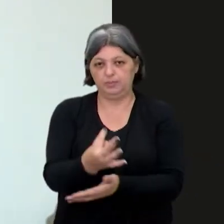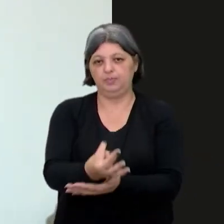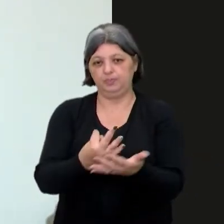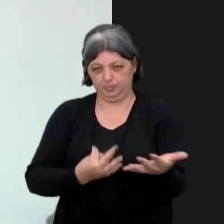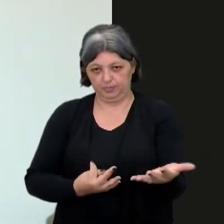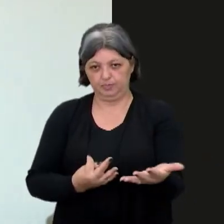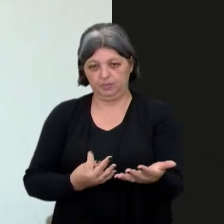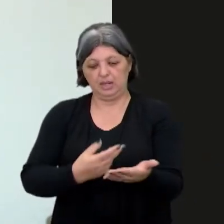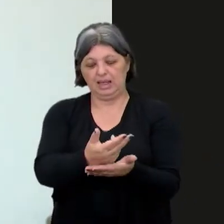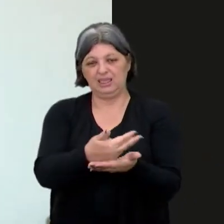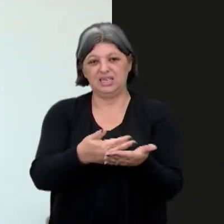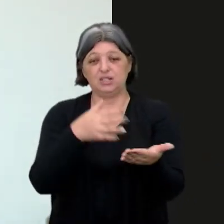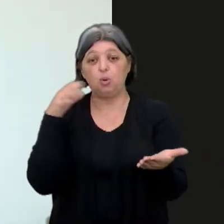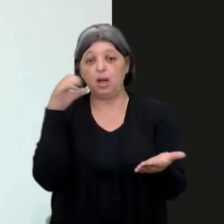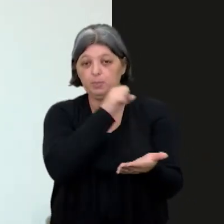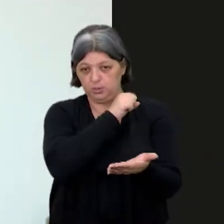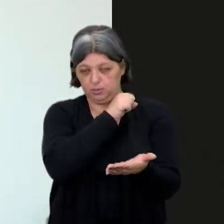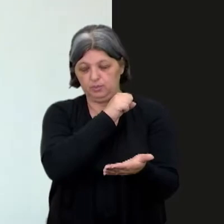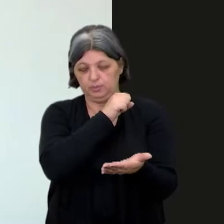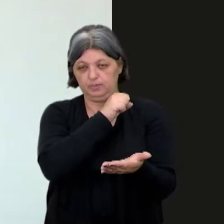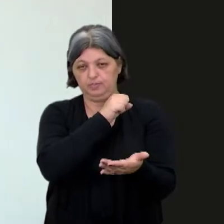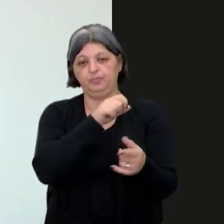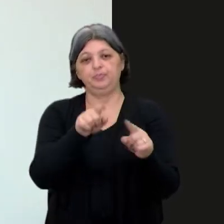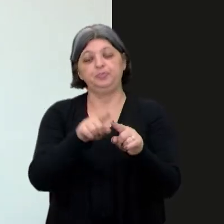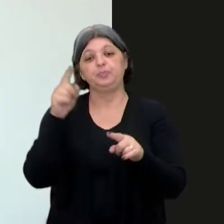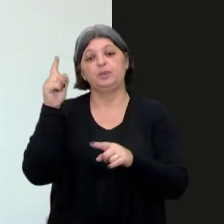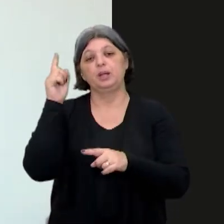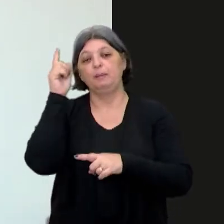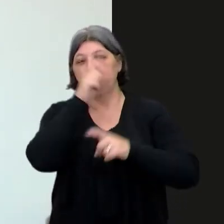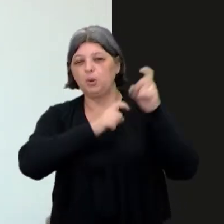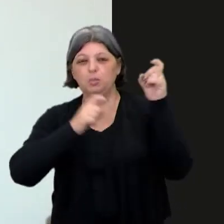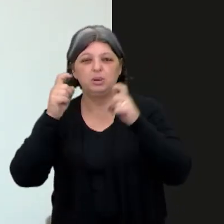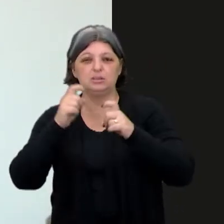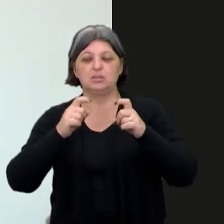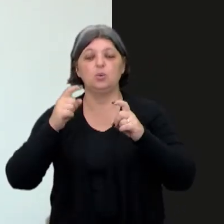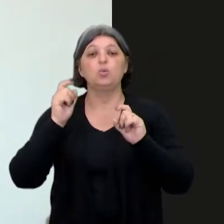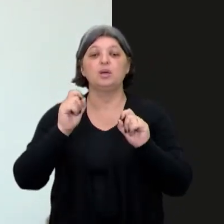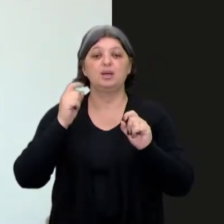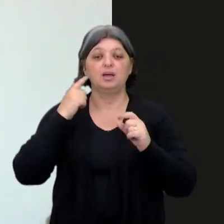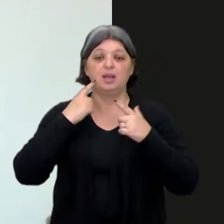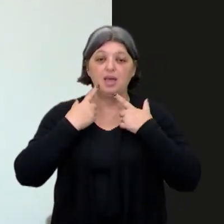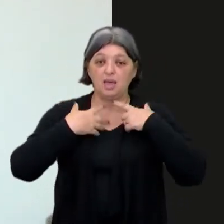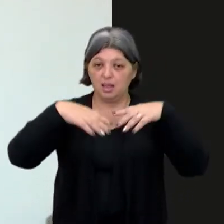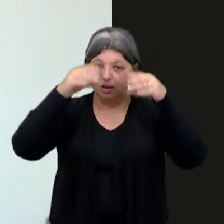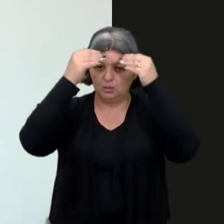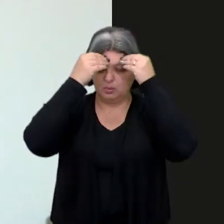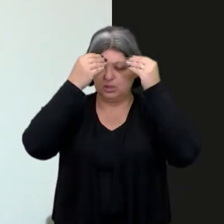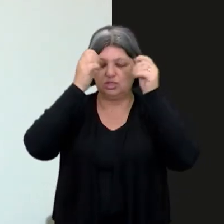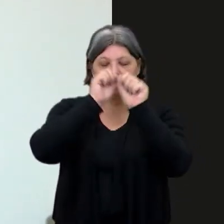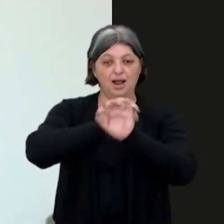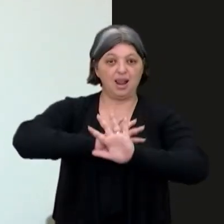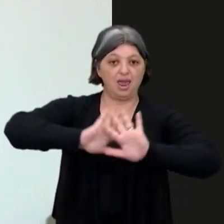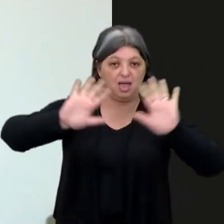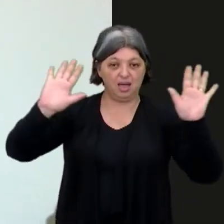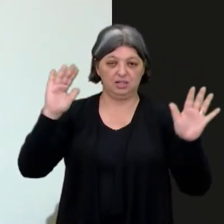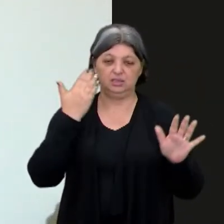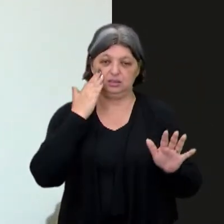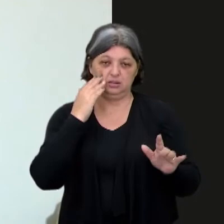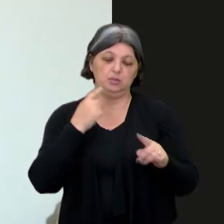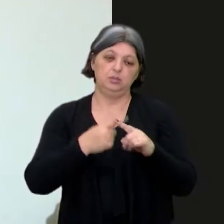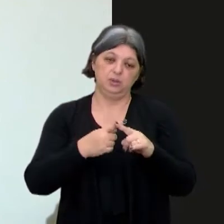desenho rápido, e com essa preocupação que a linguagem fique clara, que ela seja direta, fique clara, para também não criar muitos